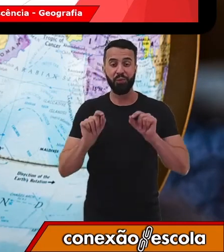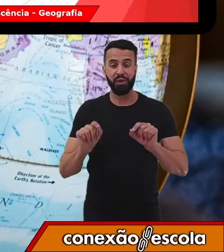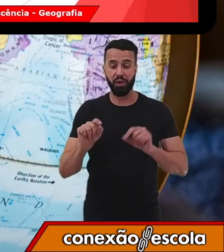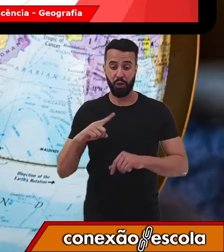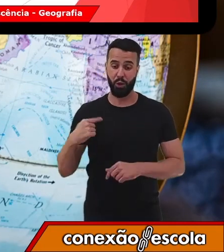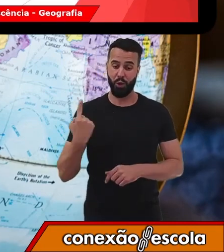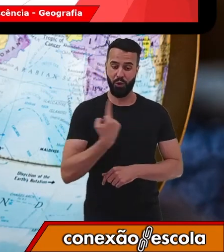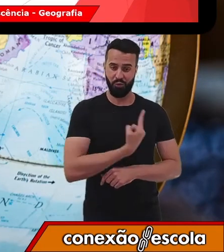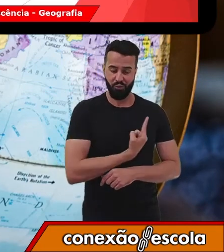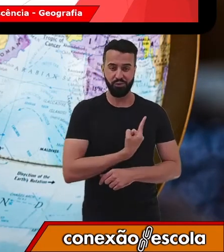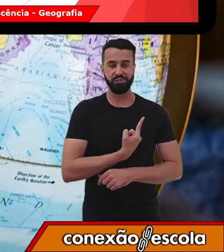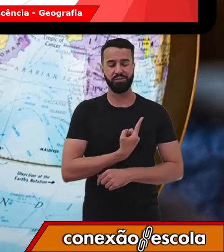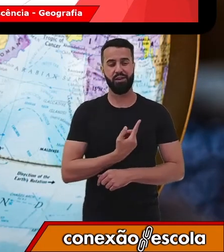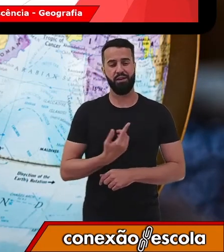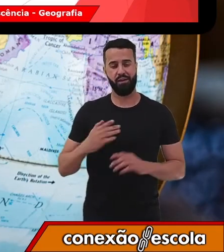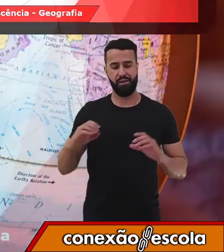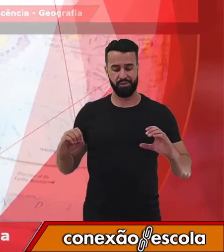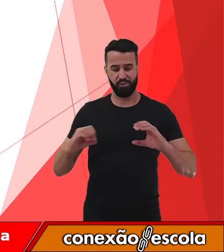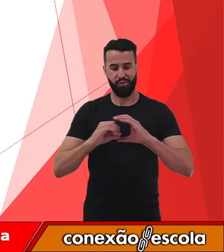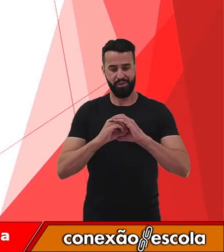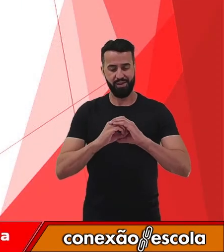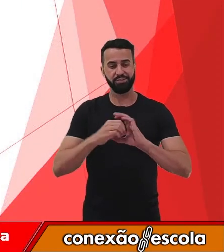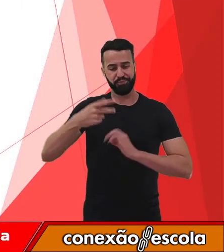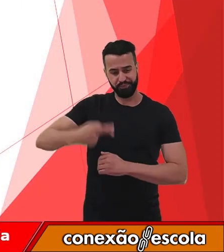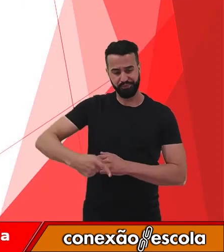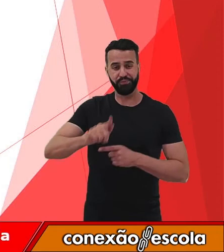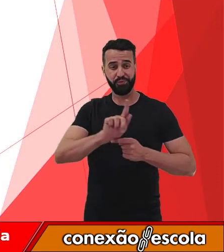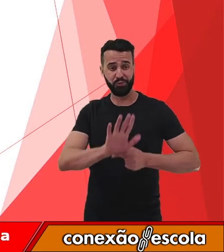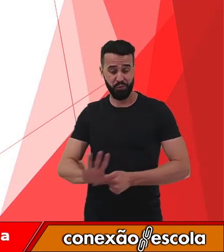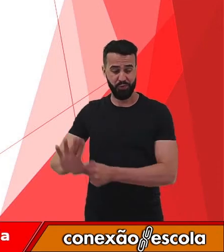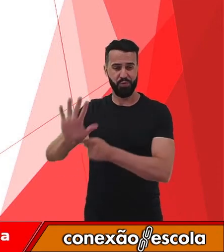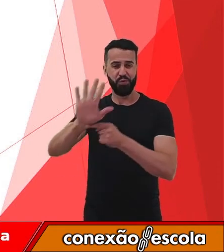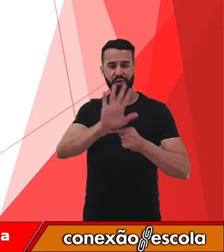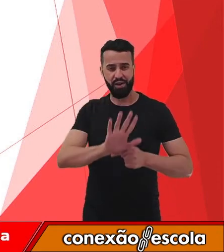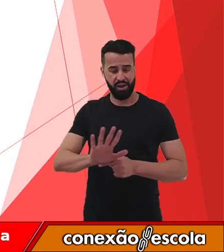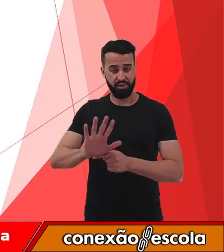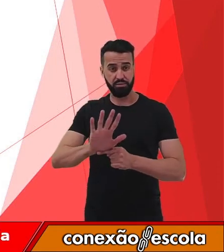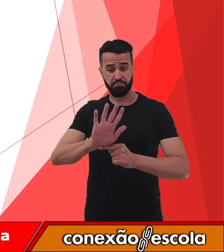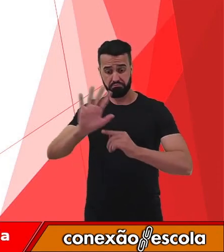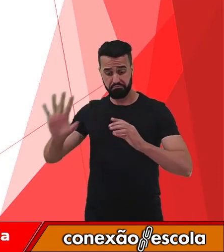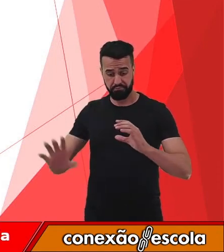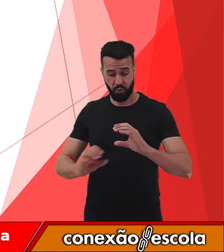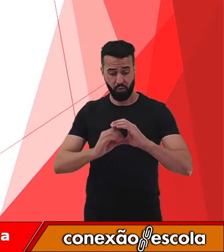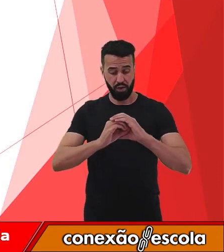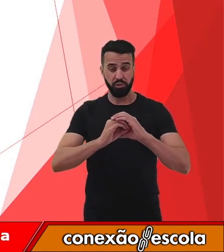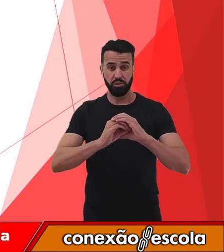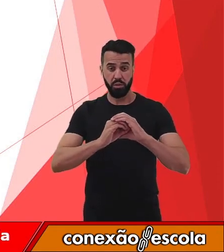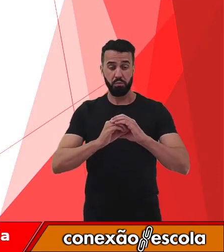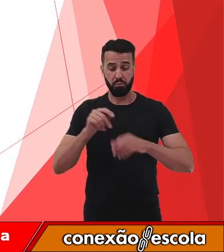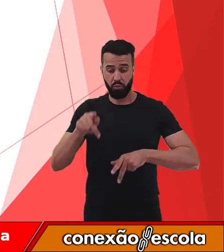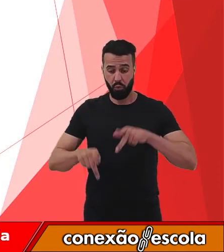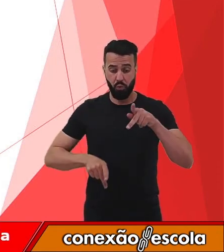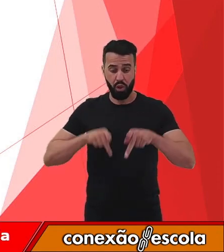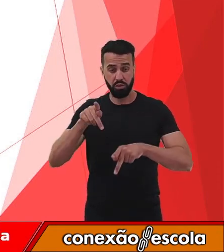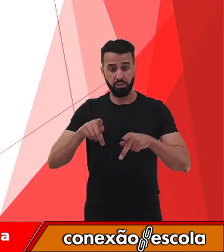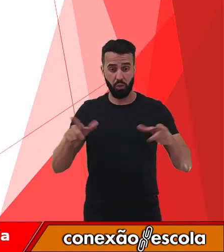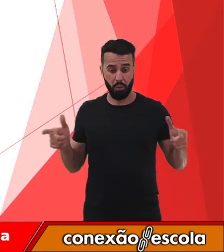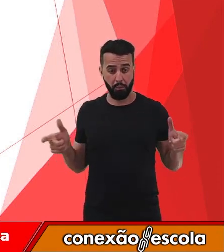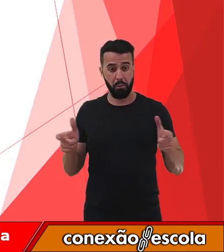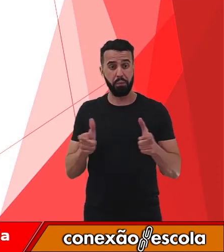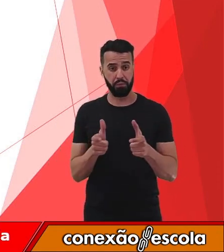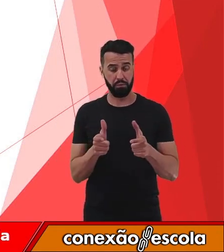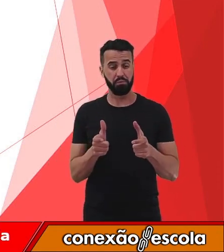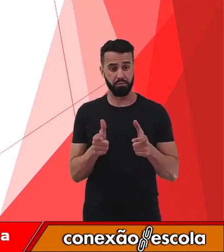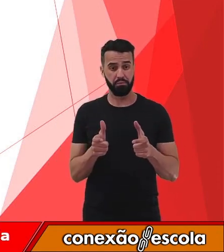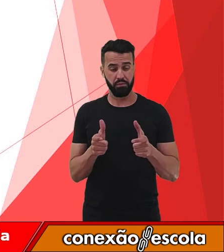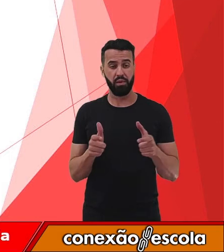de Goiás está inserido, a região centro-oeste. A região centro-oeste tem a menor população absoluta, ainda